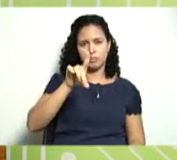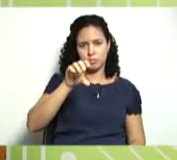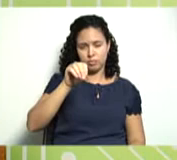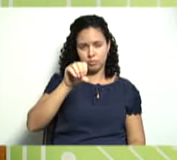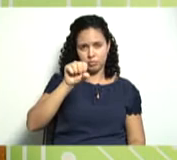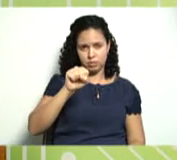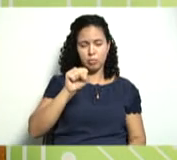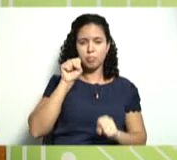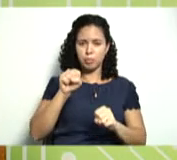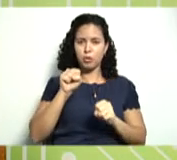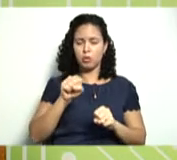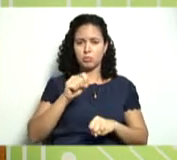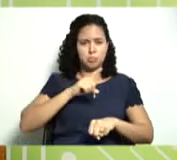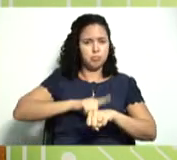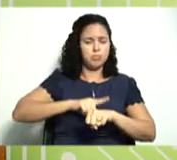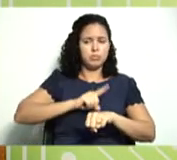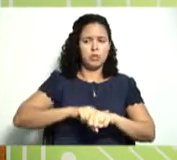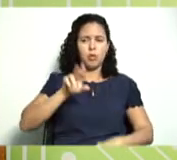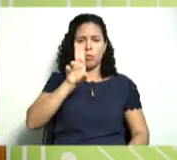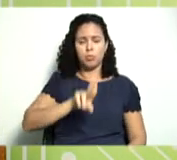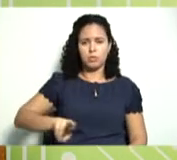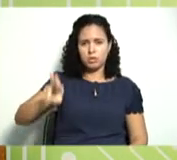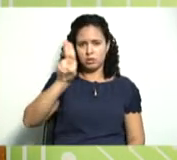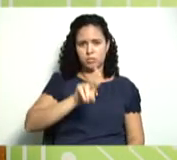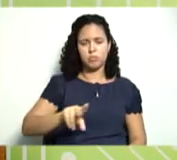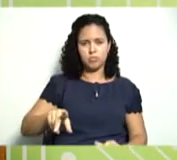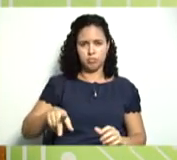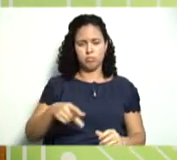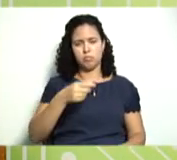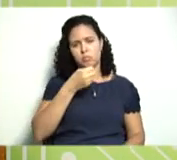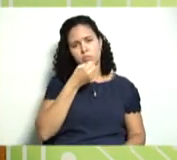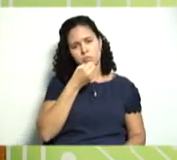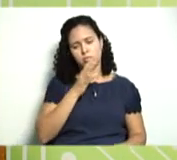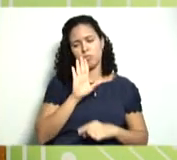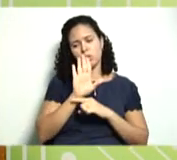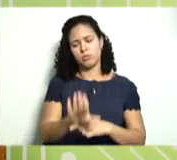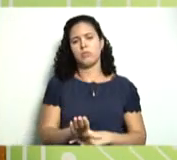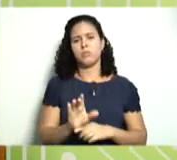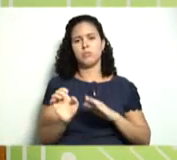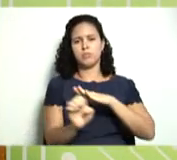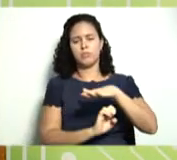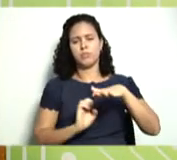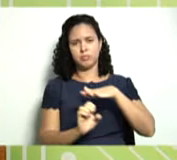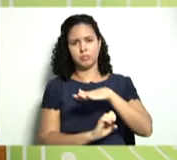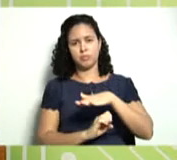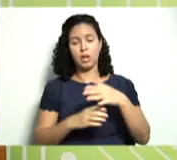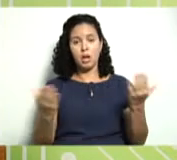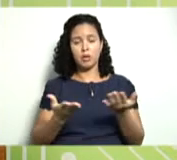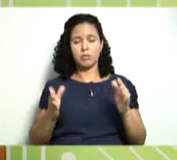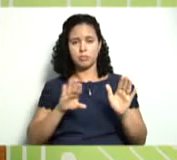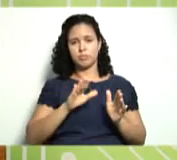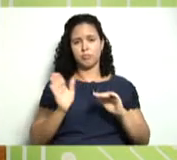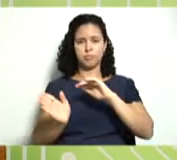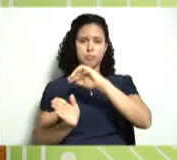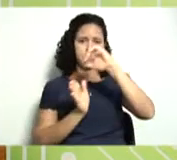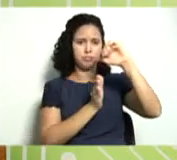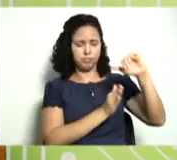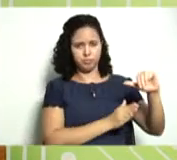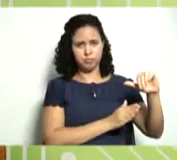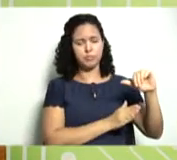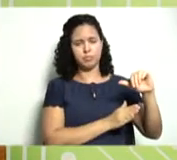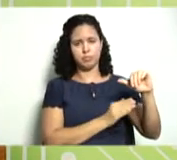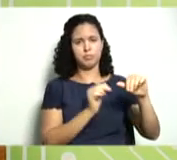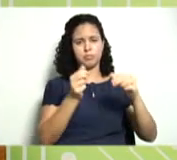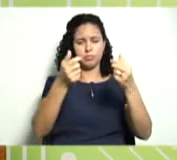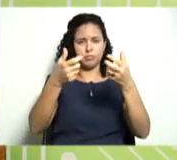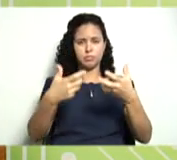utilizado em benefício dessas empresas certo então vamos agora trabalhar de 1s tá algum